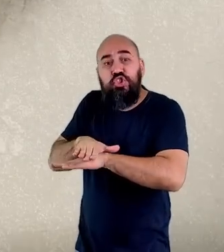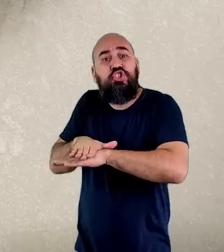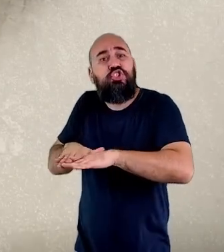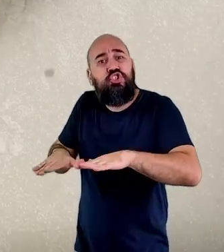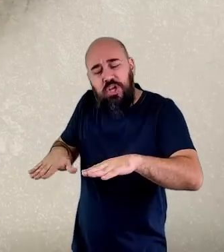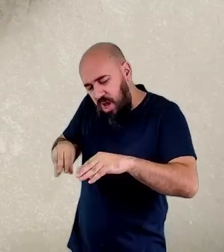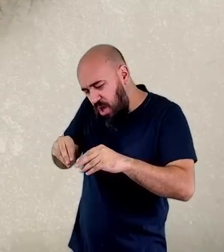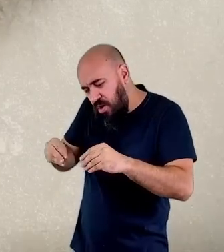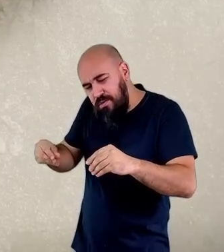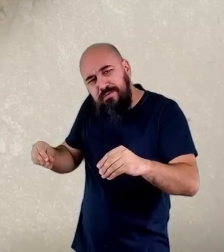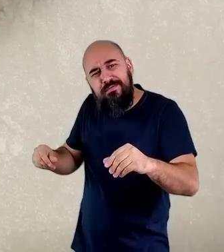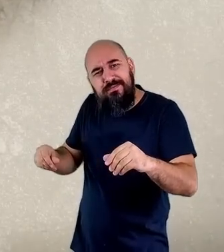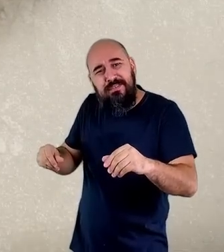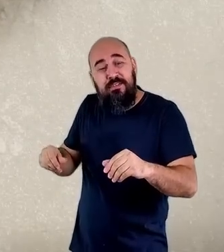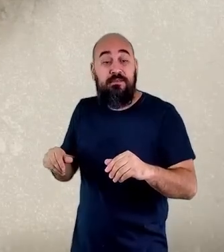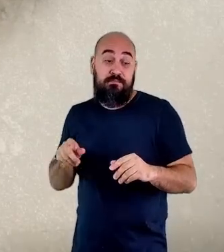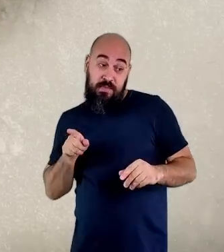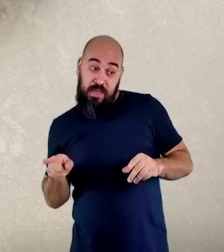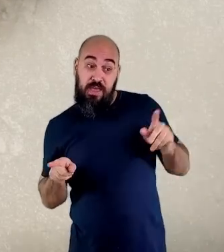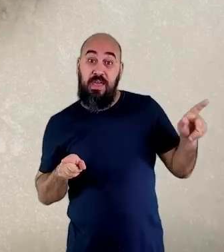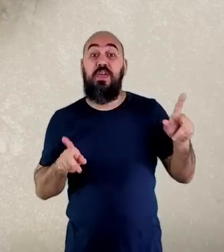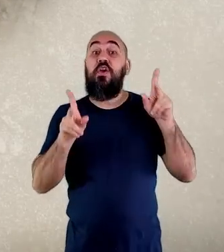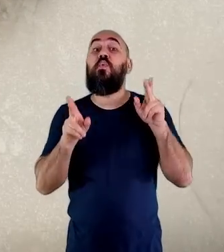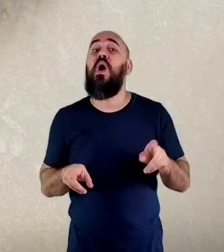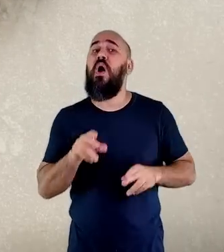como a astronomia mostra que nós somos